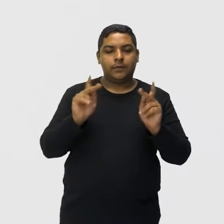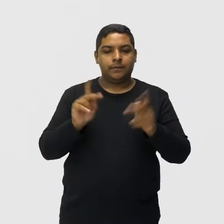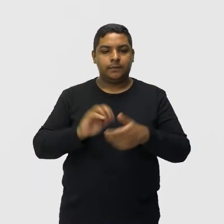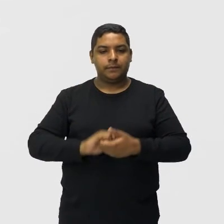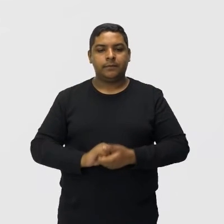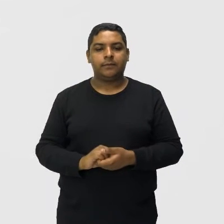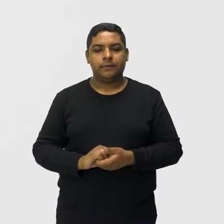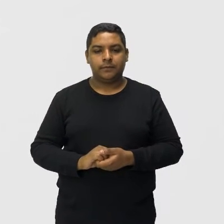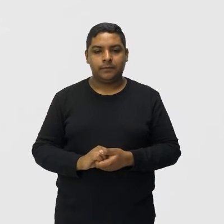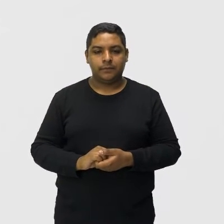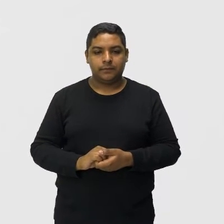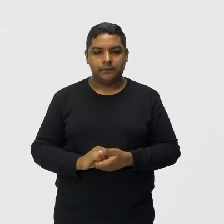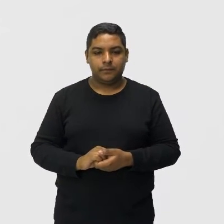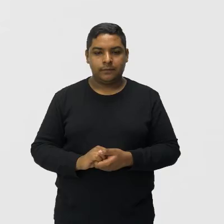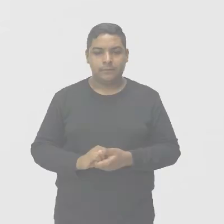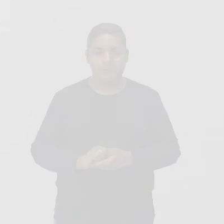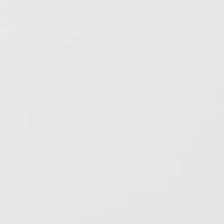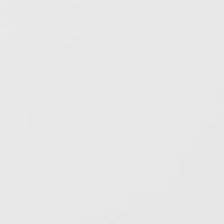lá!